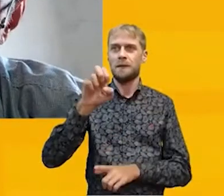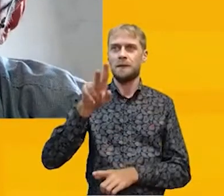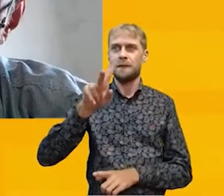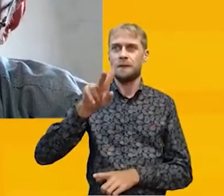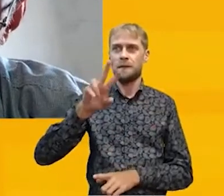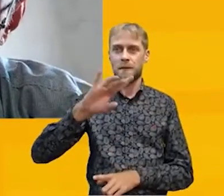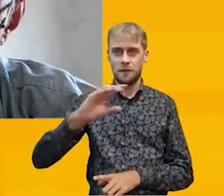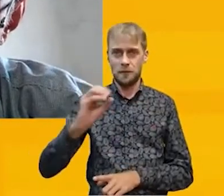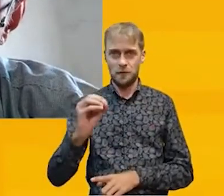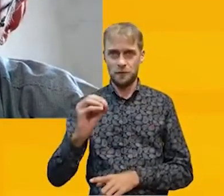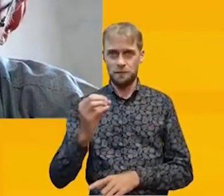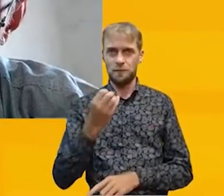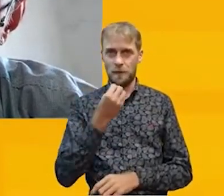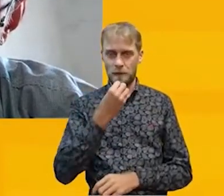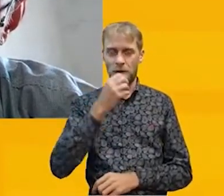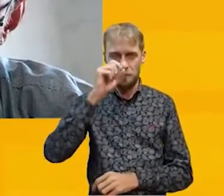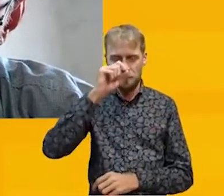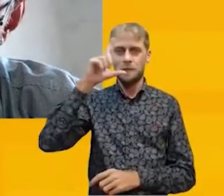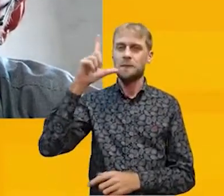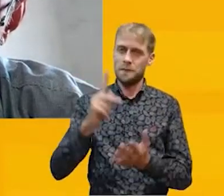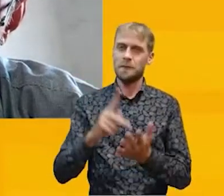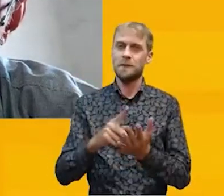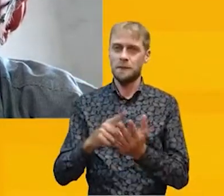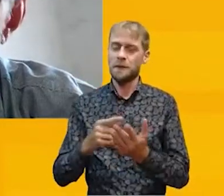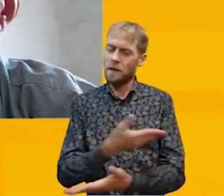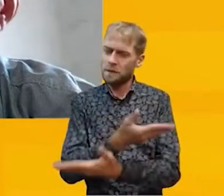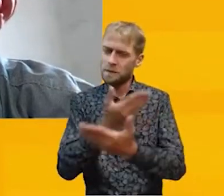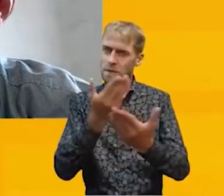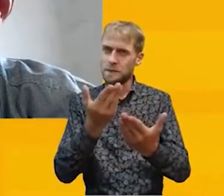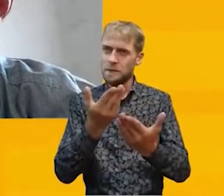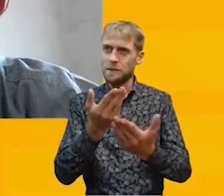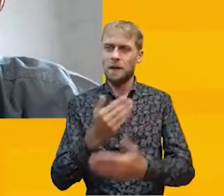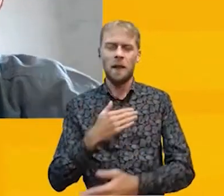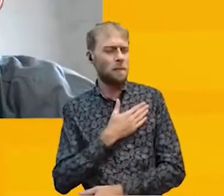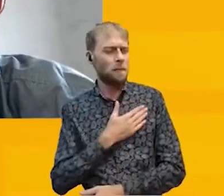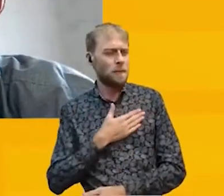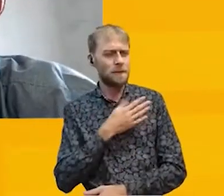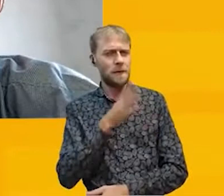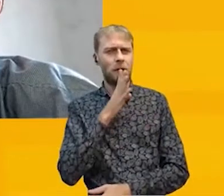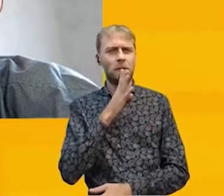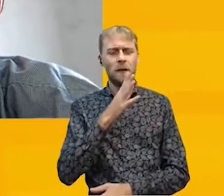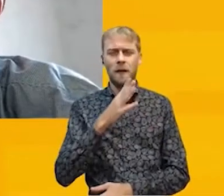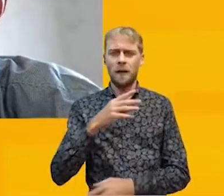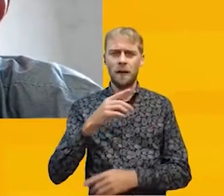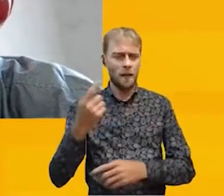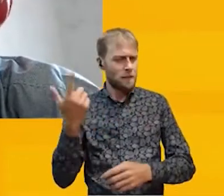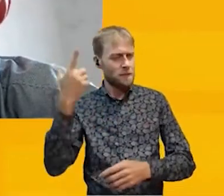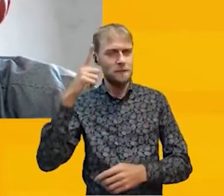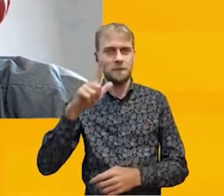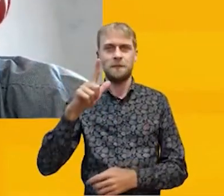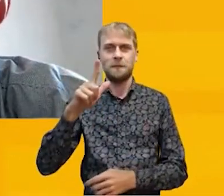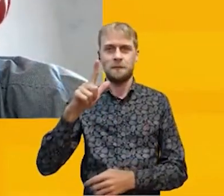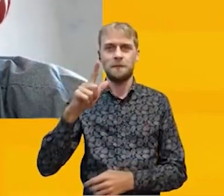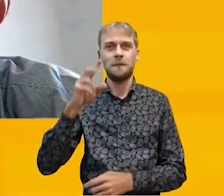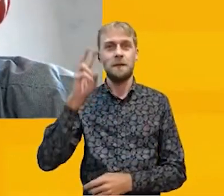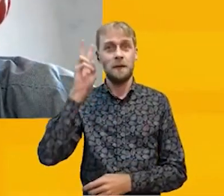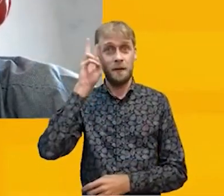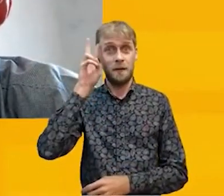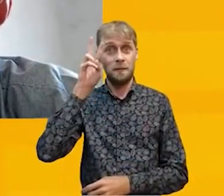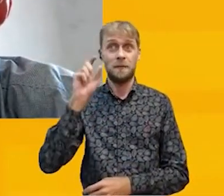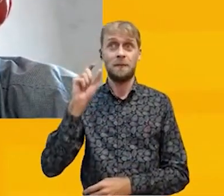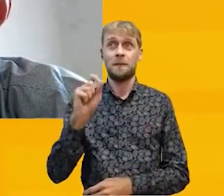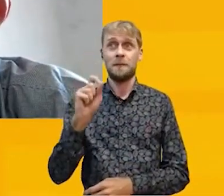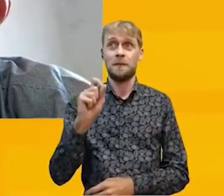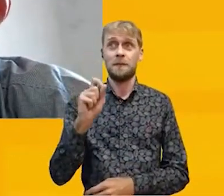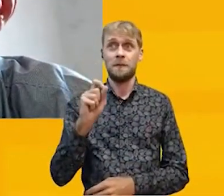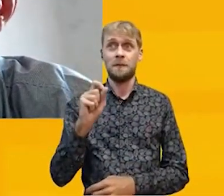Bom dia a todos. Lívio, Lucas, prazer revê-lo. Ralum, muito bom revê-lo. Lembrando aqui que,